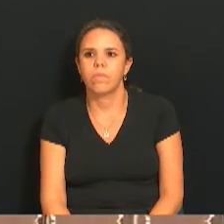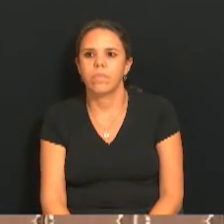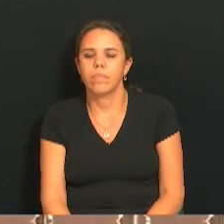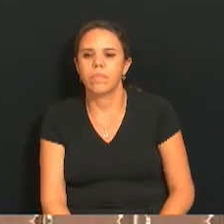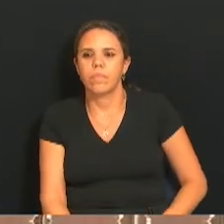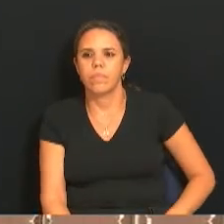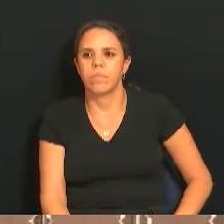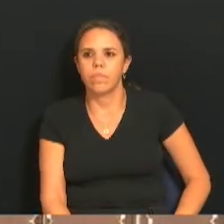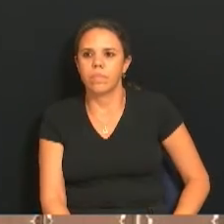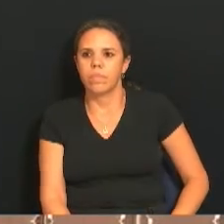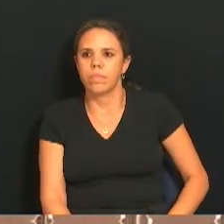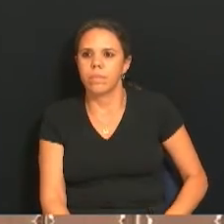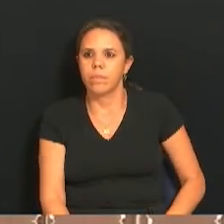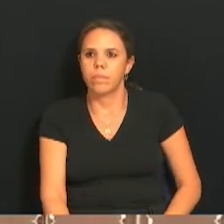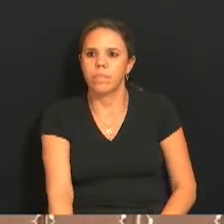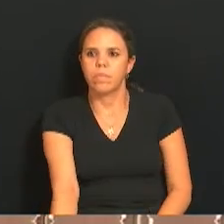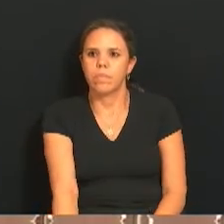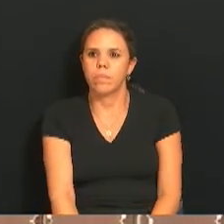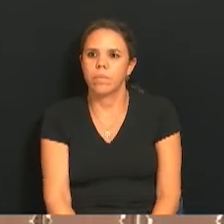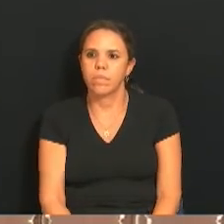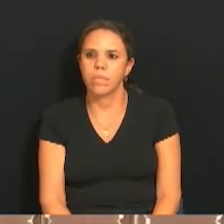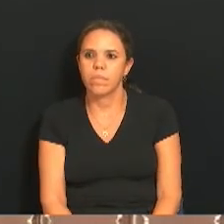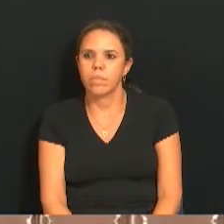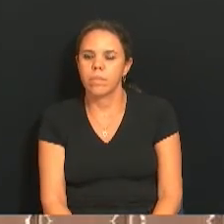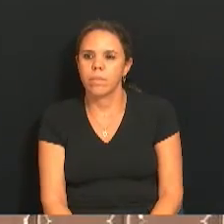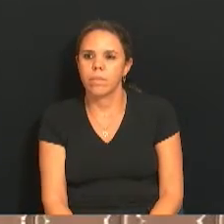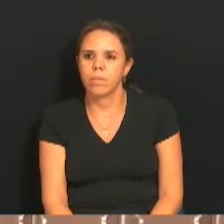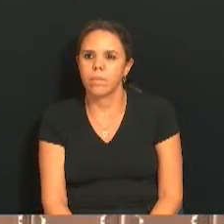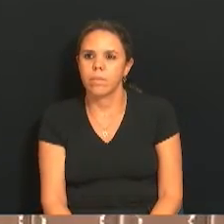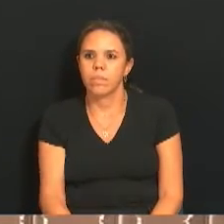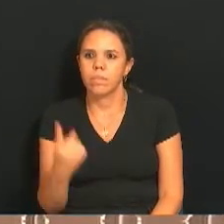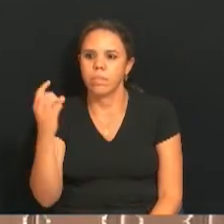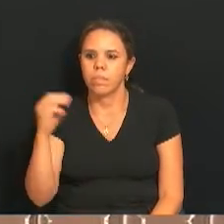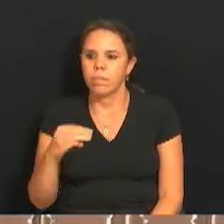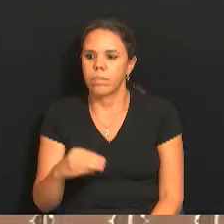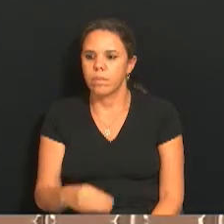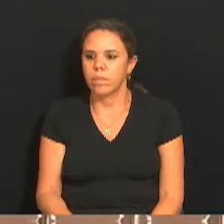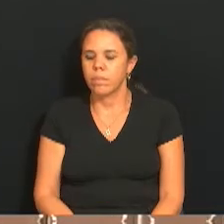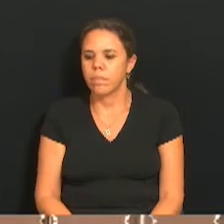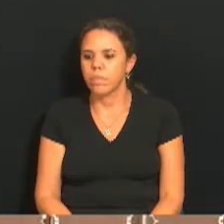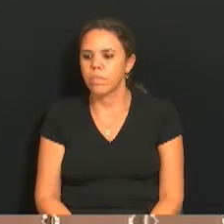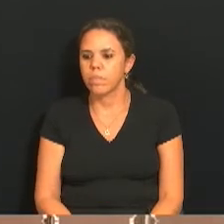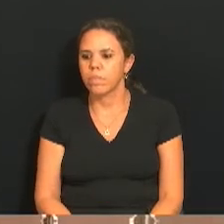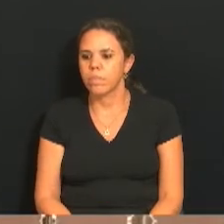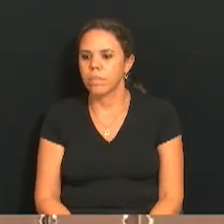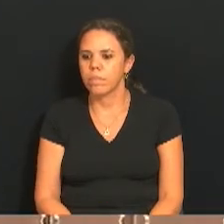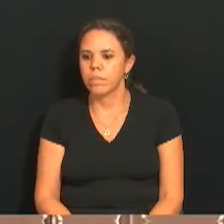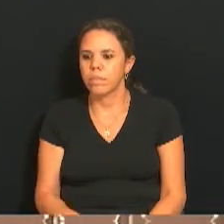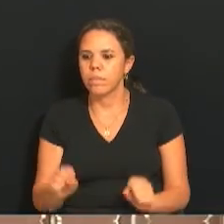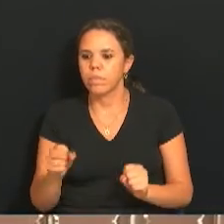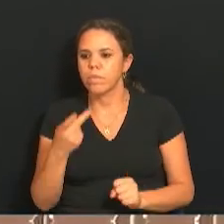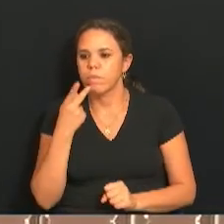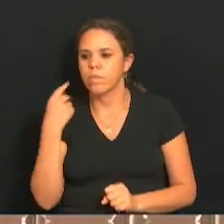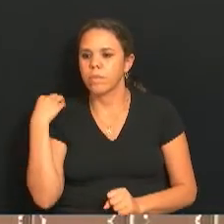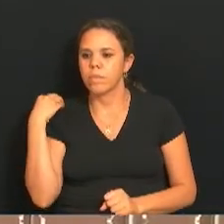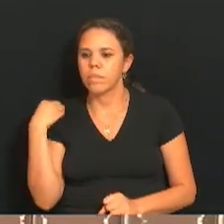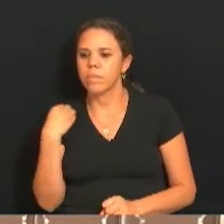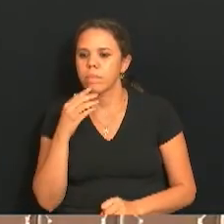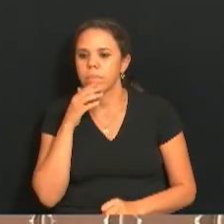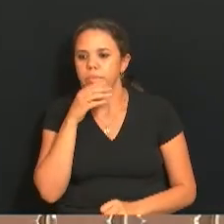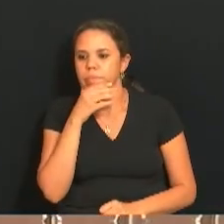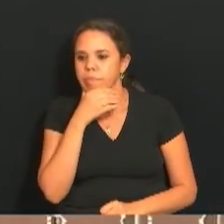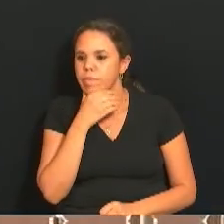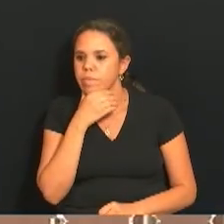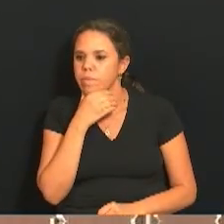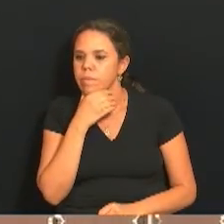Seria injusto. Obrigado. Só tem 1 minuto. Por favor, tenha a sua fala aí para a gente poder já, basicamente, depois